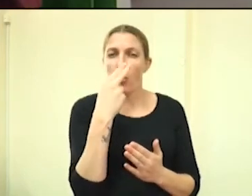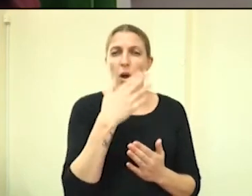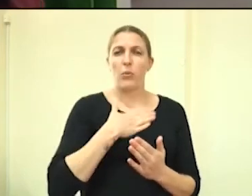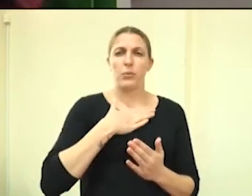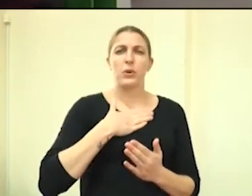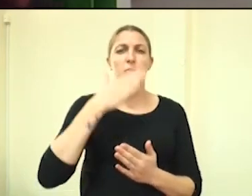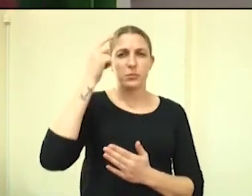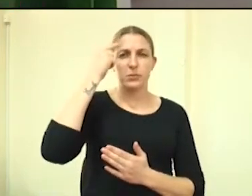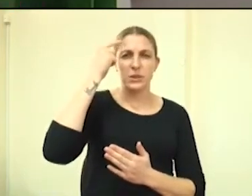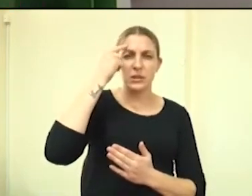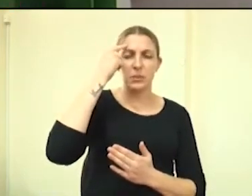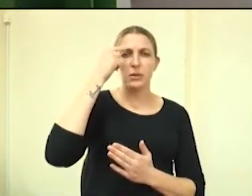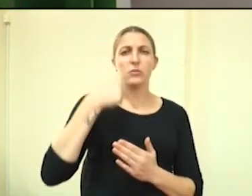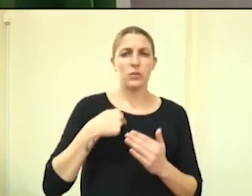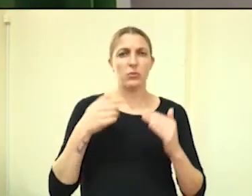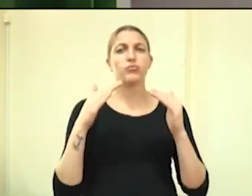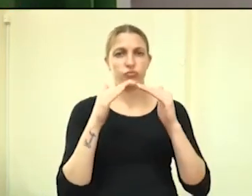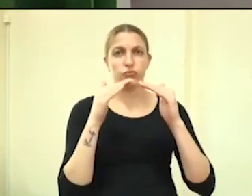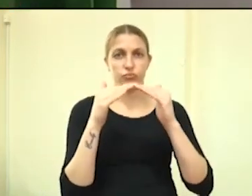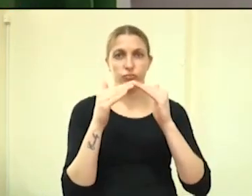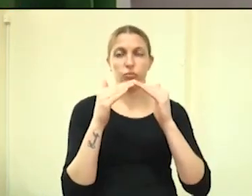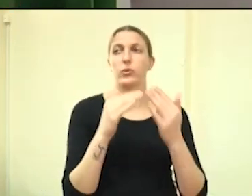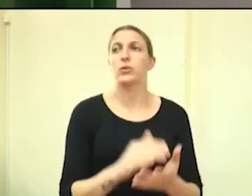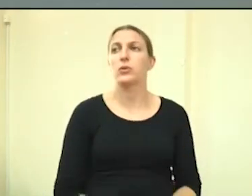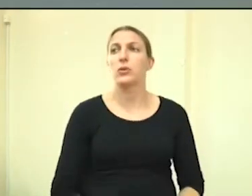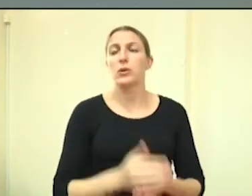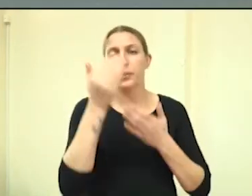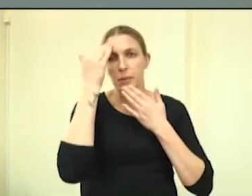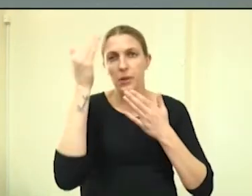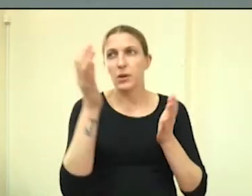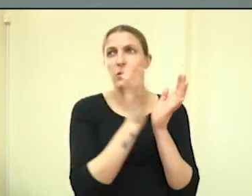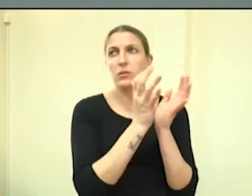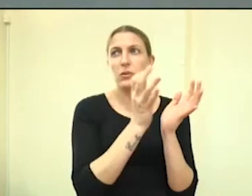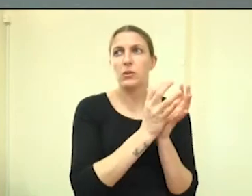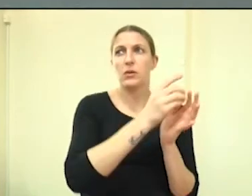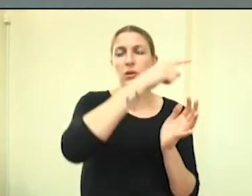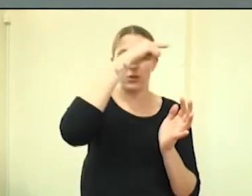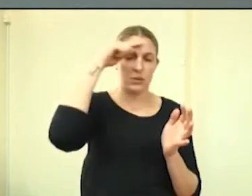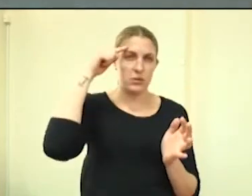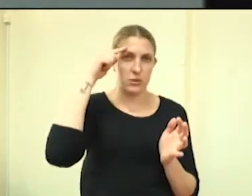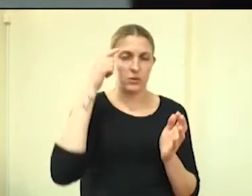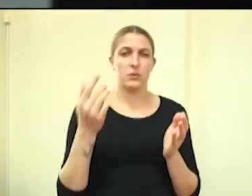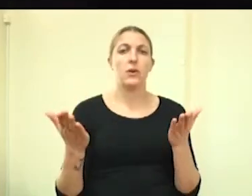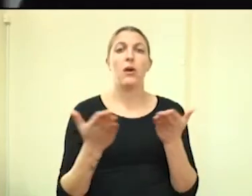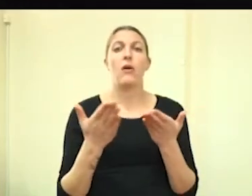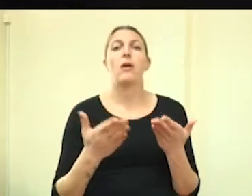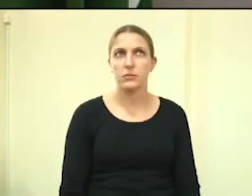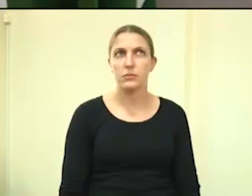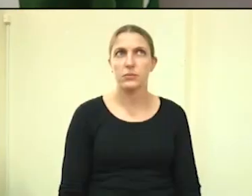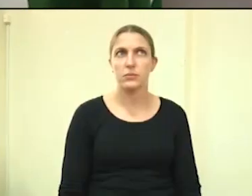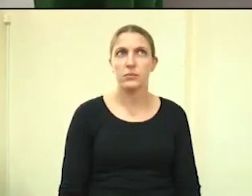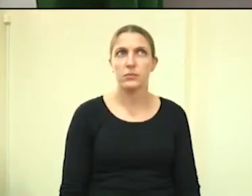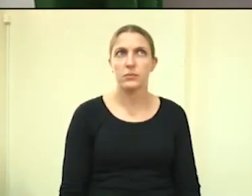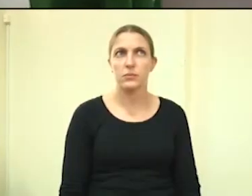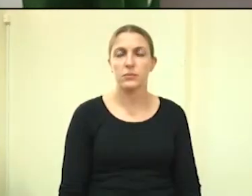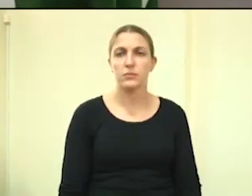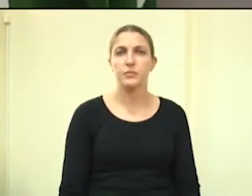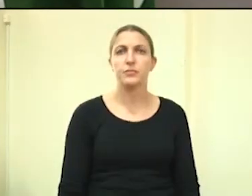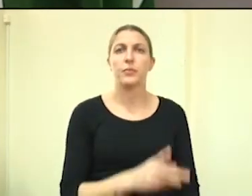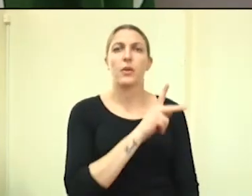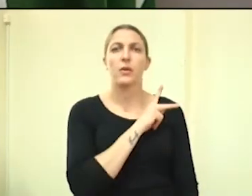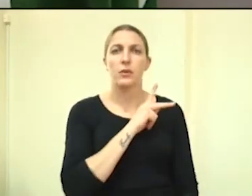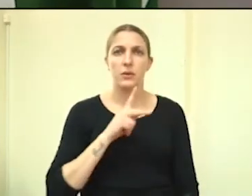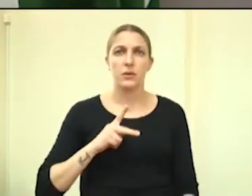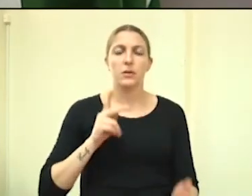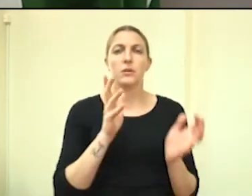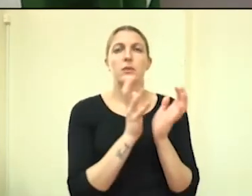senhor prefeito. Obrigado, senhor presidente. Obrigado, nobre colega Alessandro. Com a palavra, nobre colega vereador Enis Candolara. Senhor